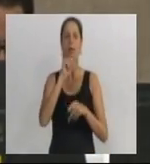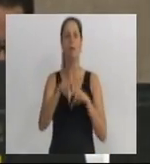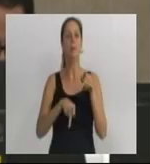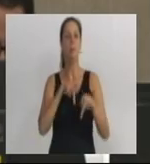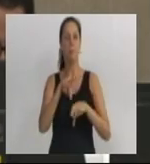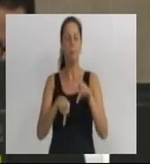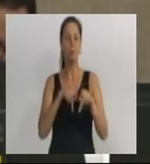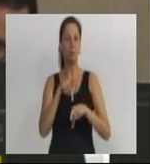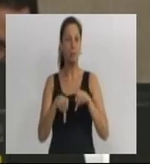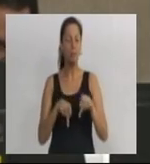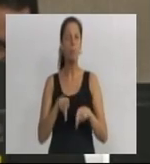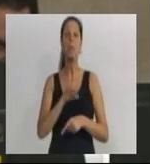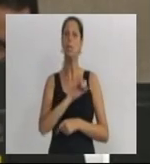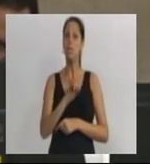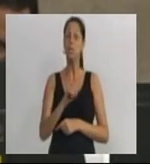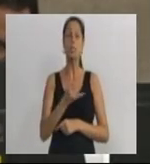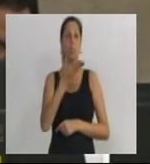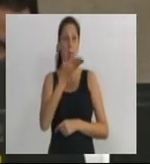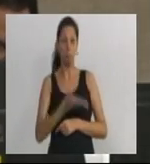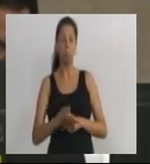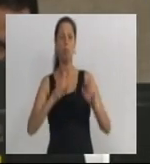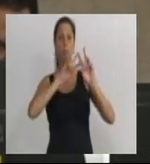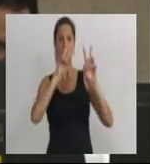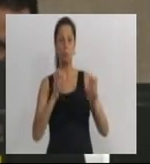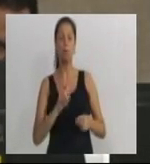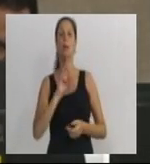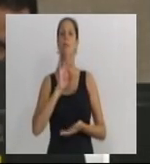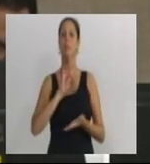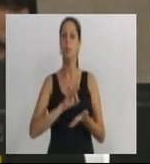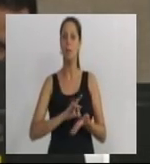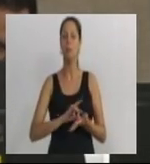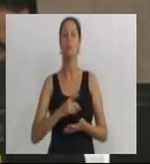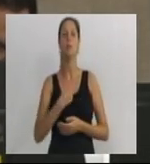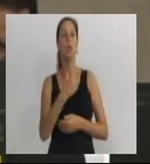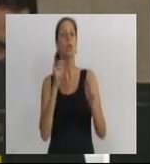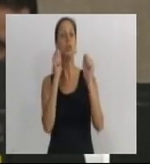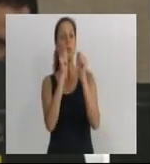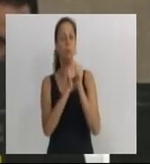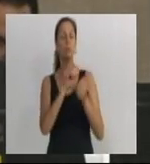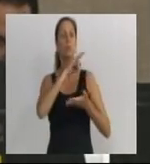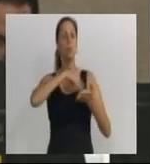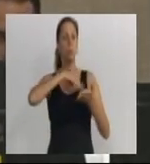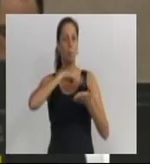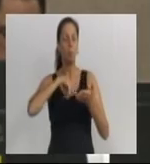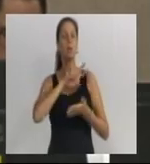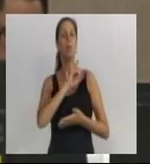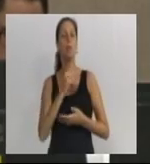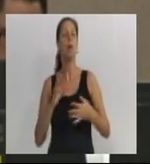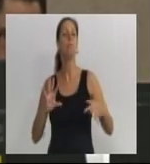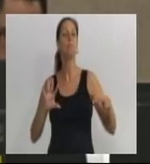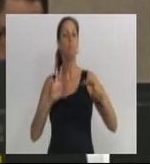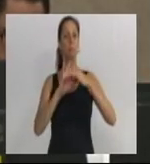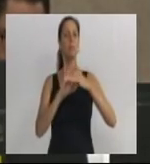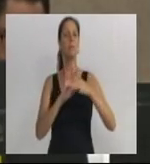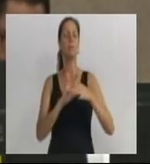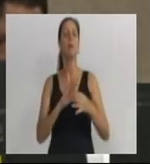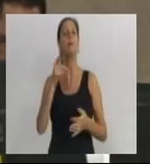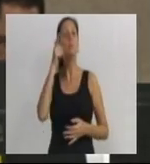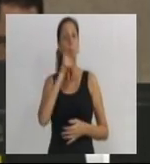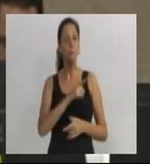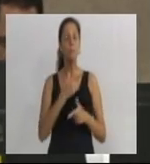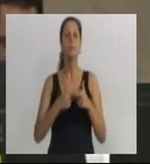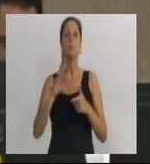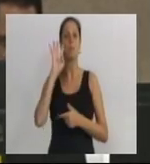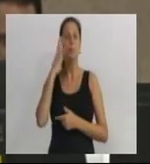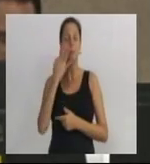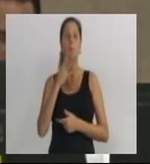Excelência traz o assunto aqui, é verdadeiro. Vamos juntar os documentos e com certeza Vossa Excelência terá minha parceria para efetivamente buscar solução para o